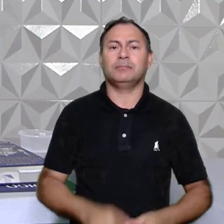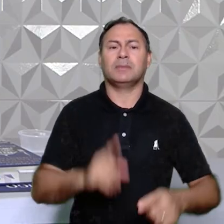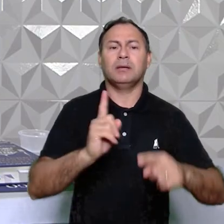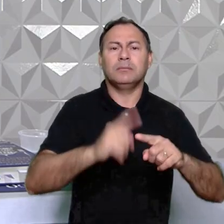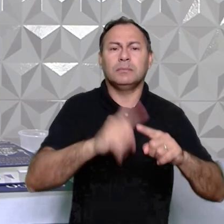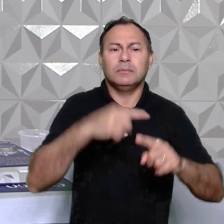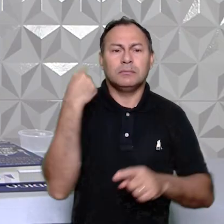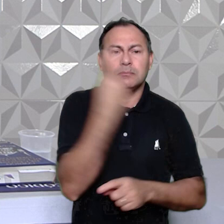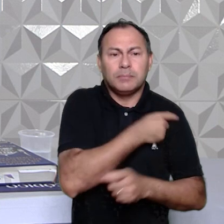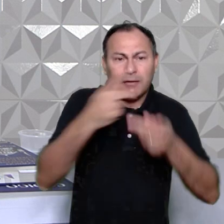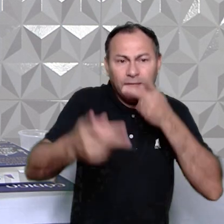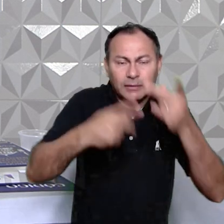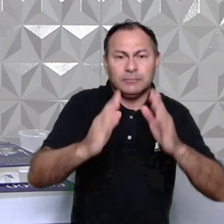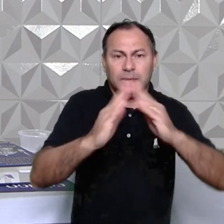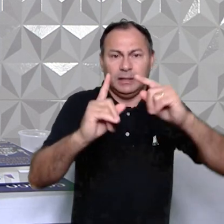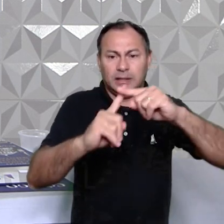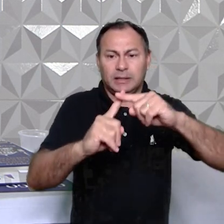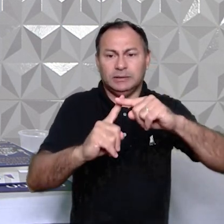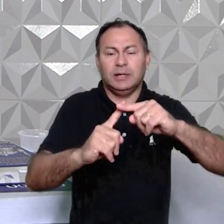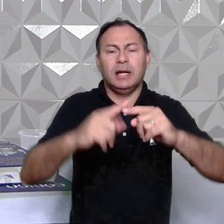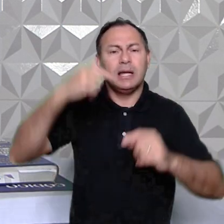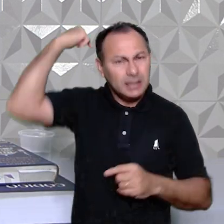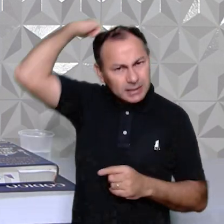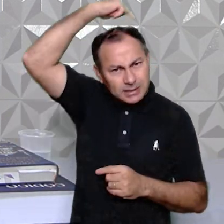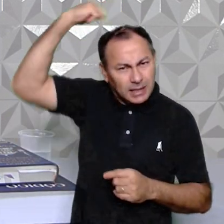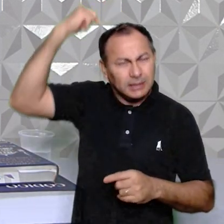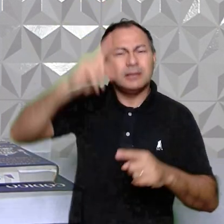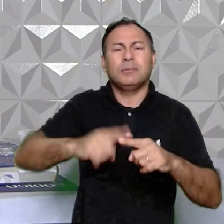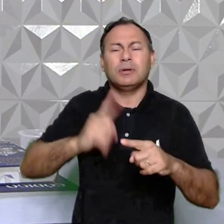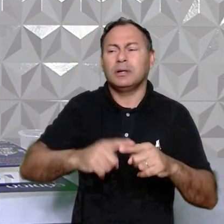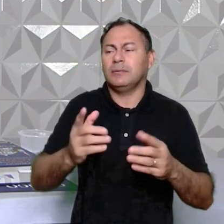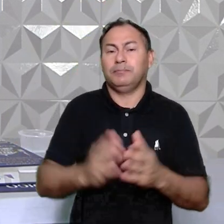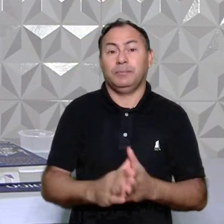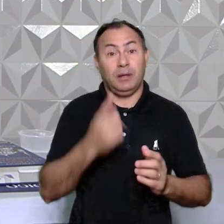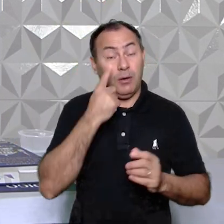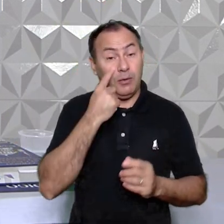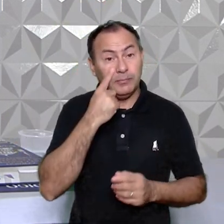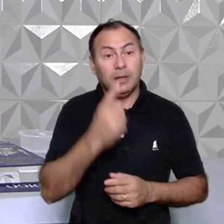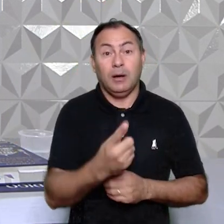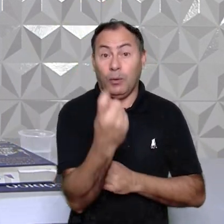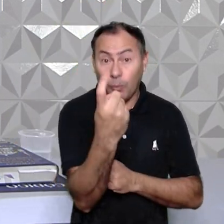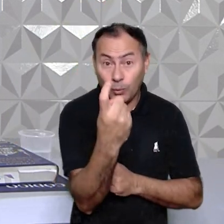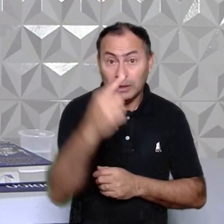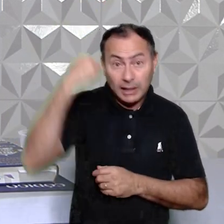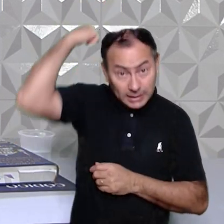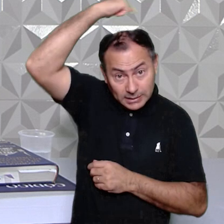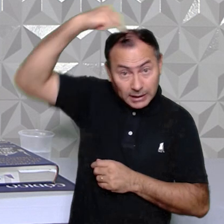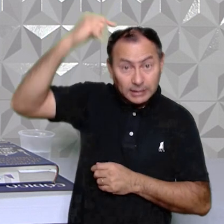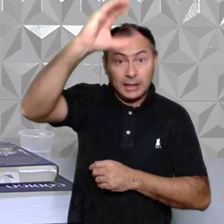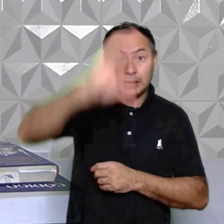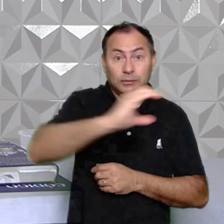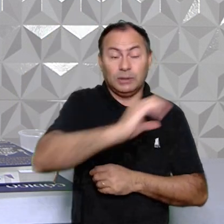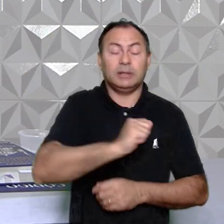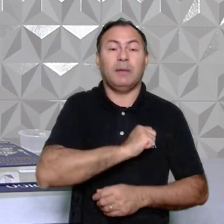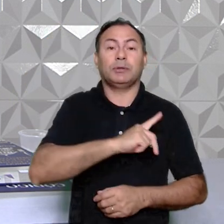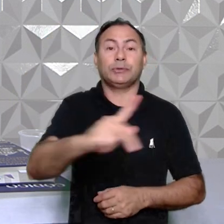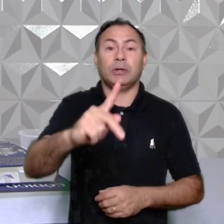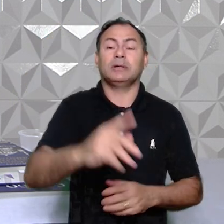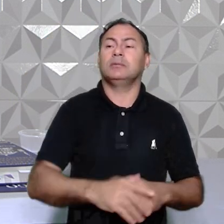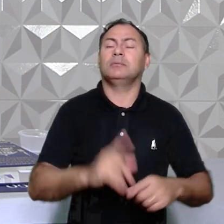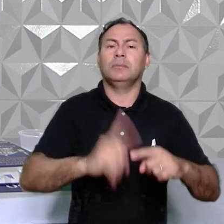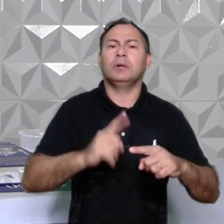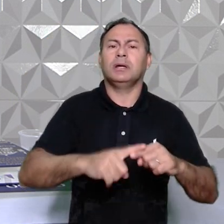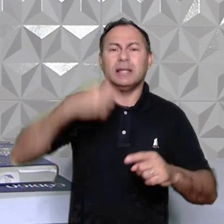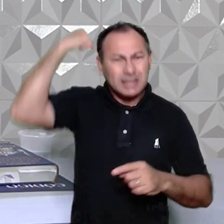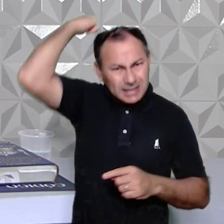Por que nós dizemos que a igreja é santa? Veja só, una, santa, católica e apostólica. Por que